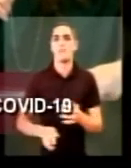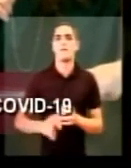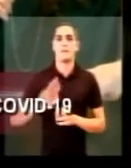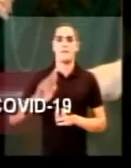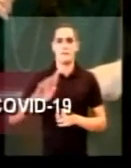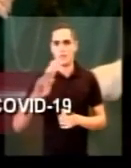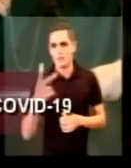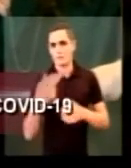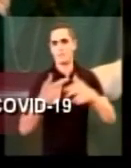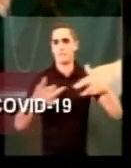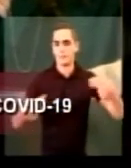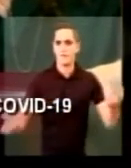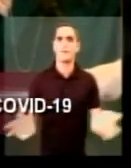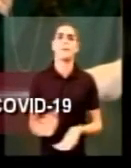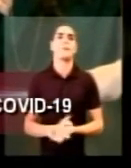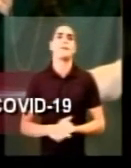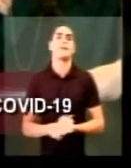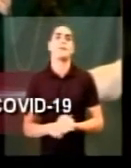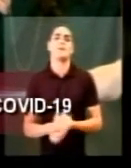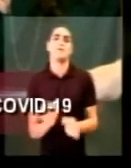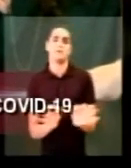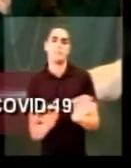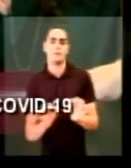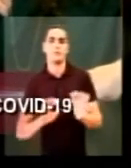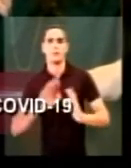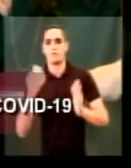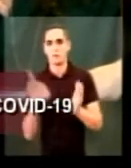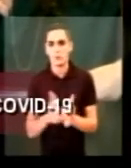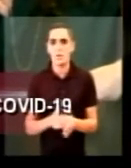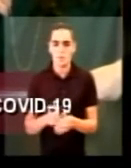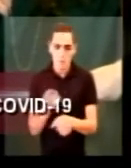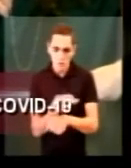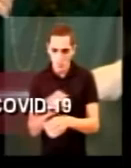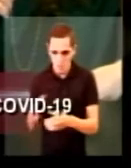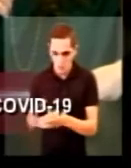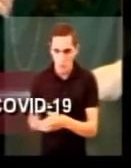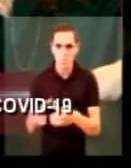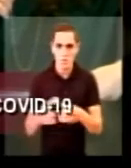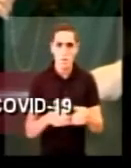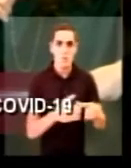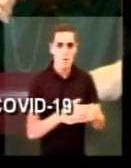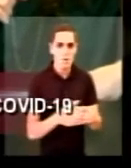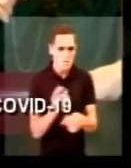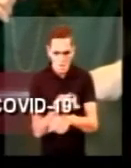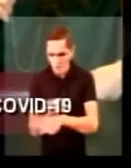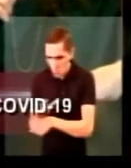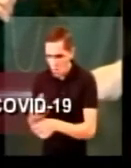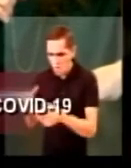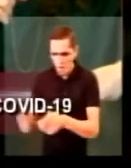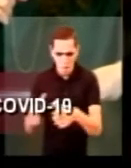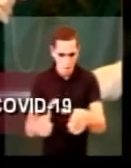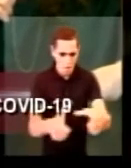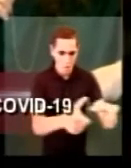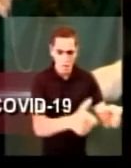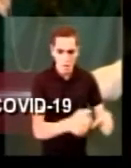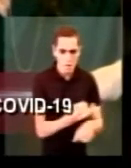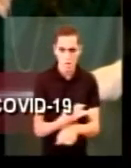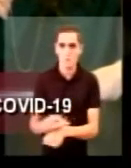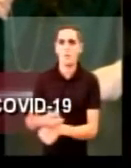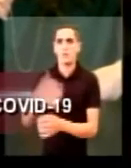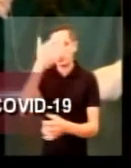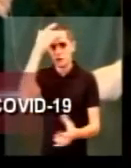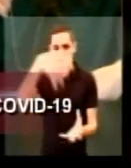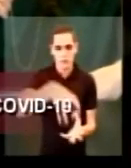mapeando também, o próximo, por favor, onde esses idosos estão inseridos no município, né? Então, nós temos